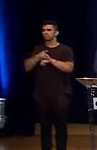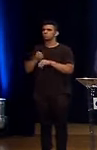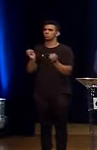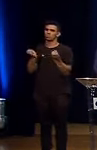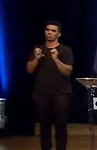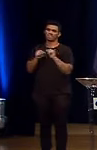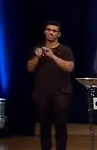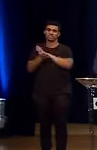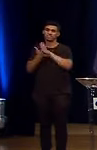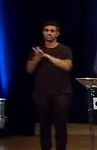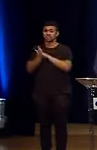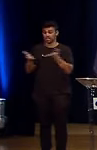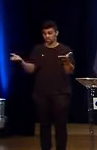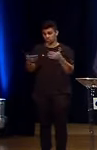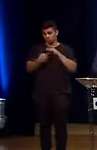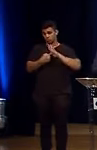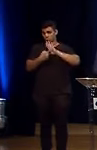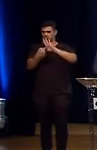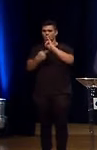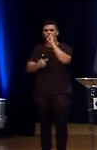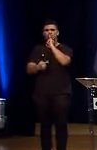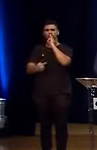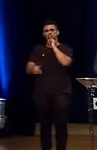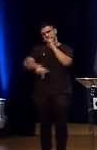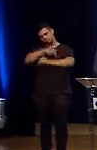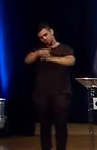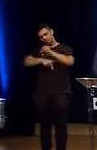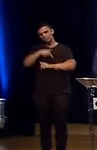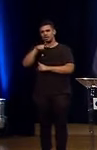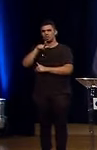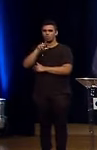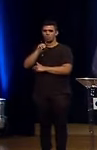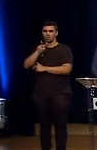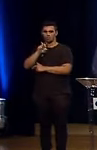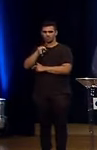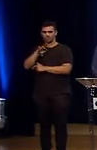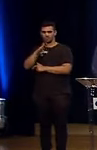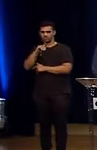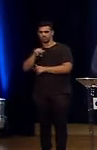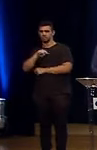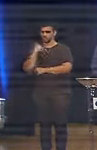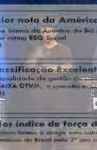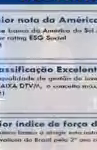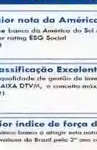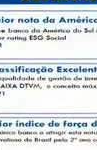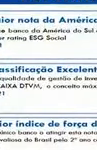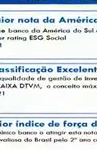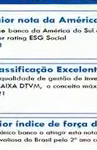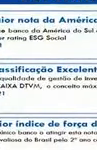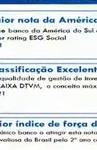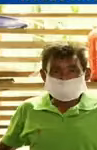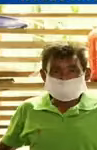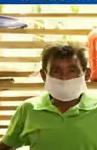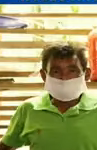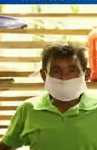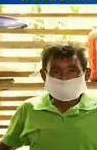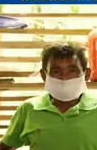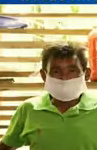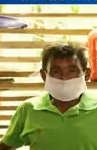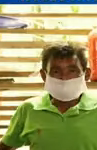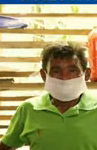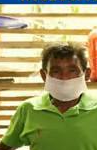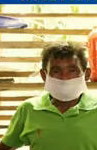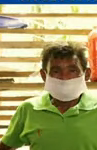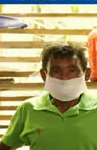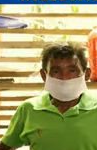e hoje é um exemplo de governança pelo trabalho de todos nós. Pode passar, por favor? Pode passar?